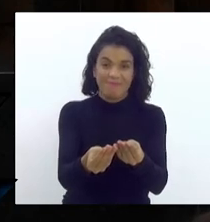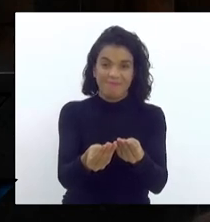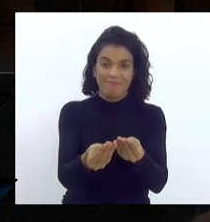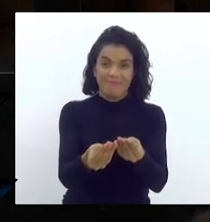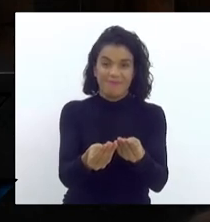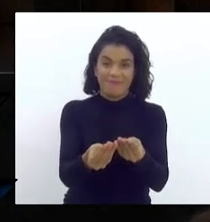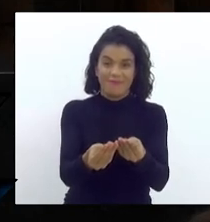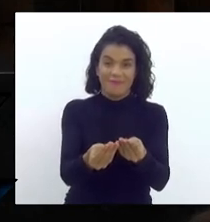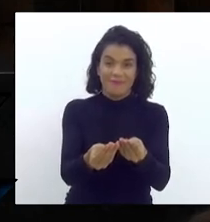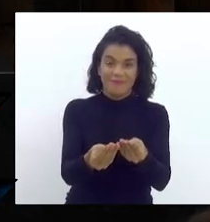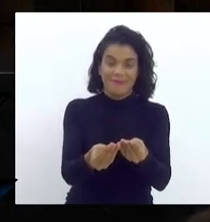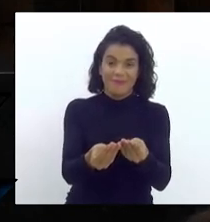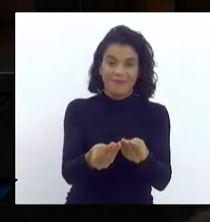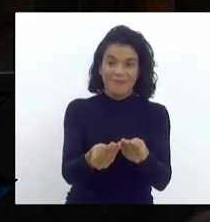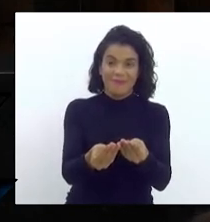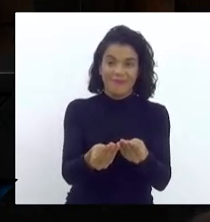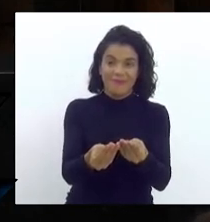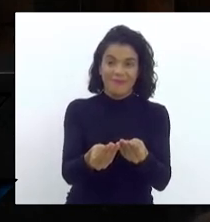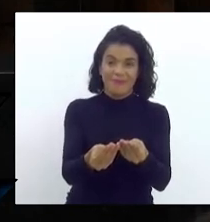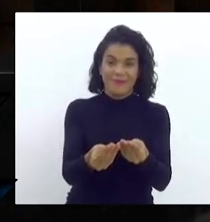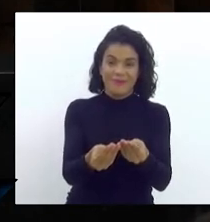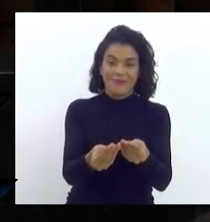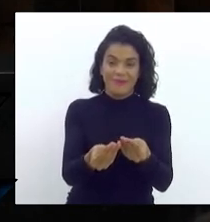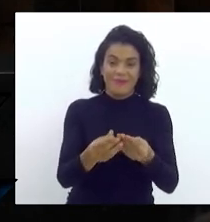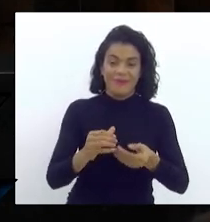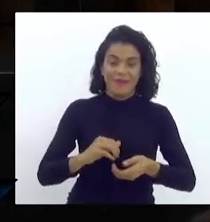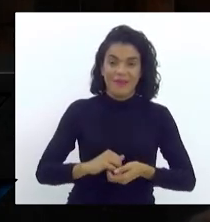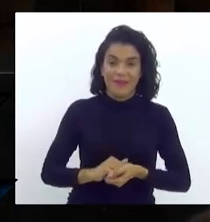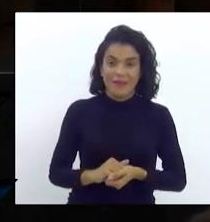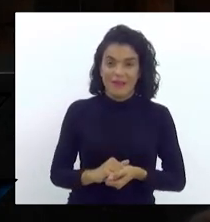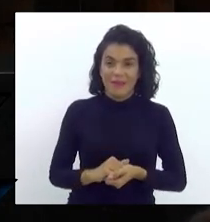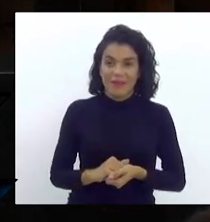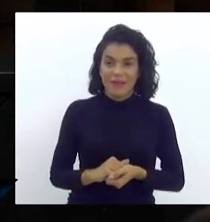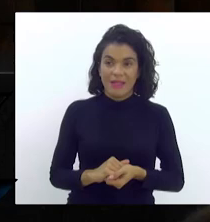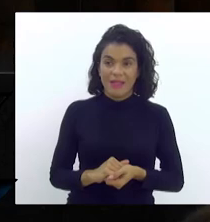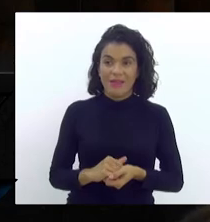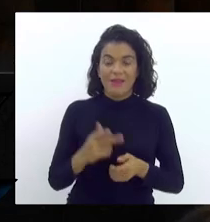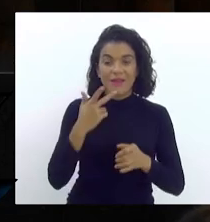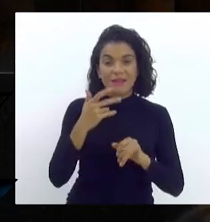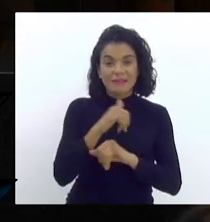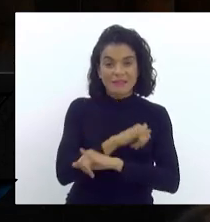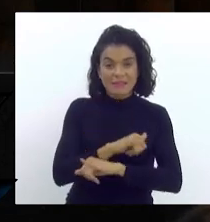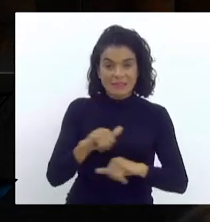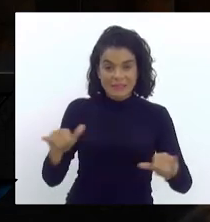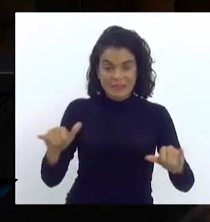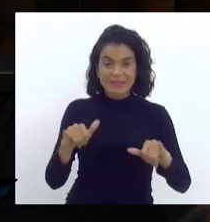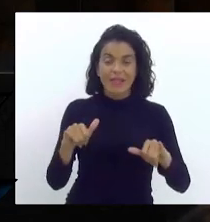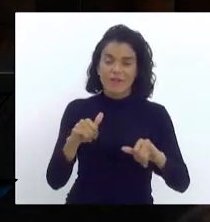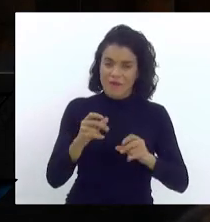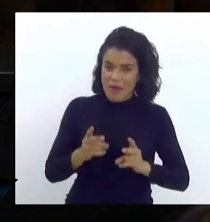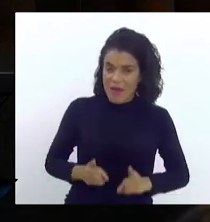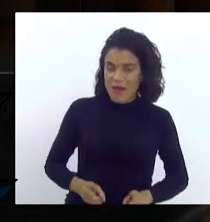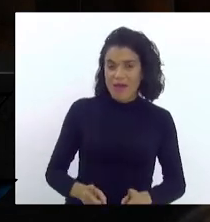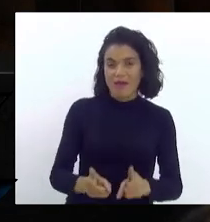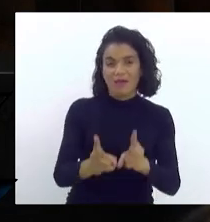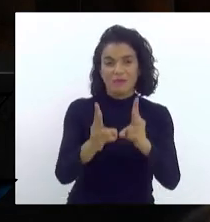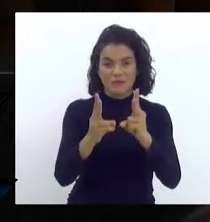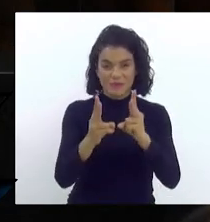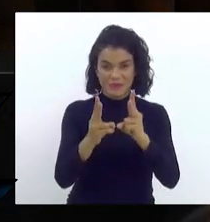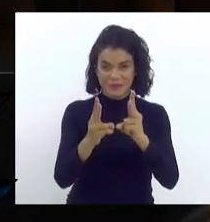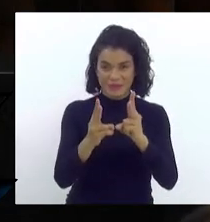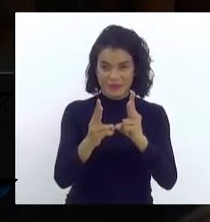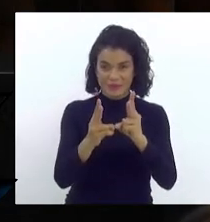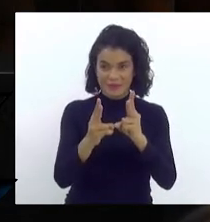tê-la. E, por fim, também dizer que vamos em frente,